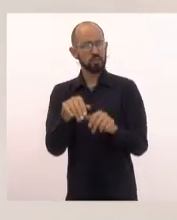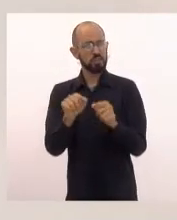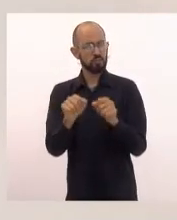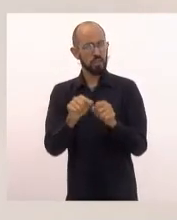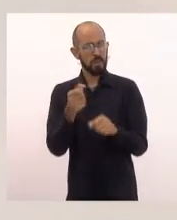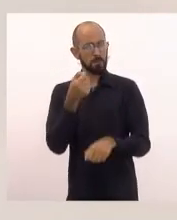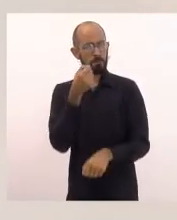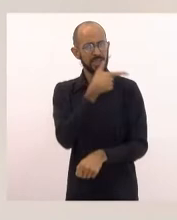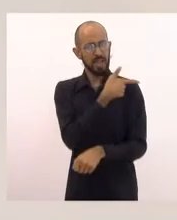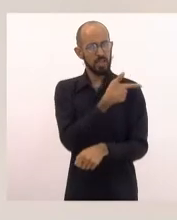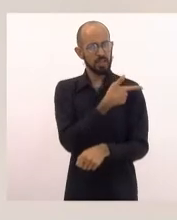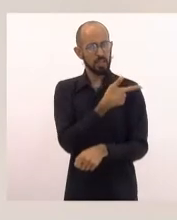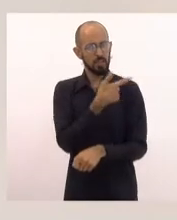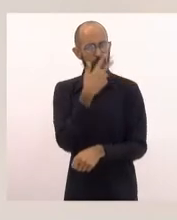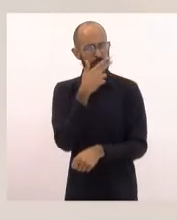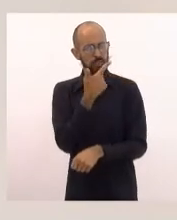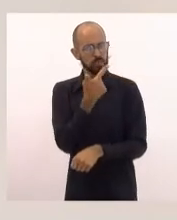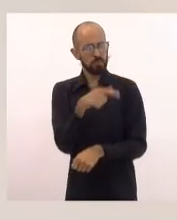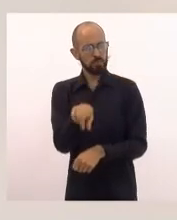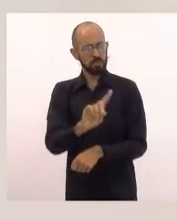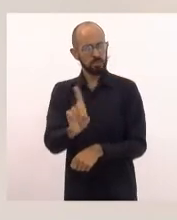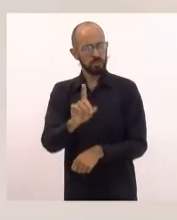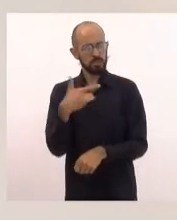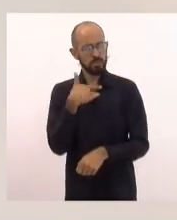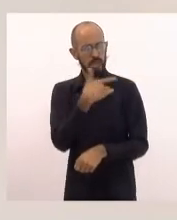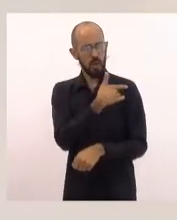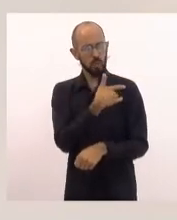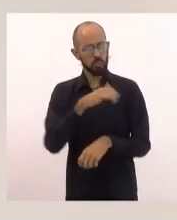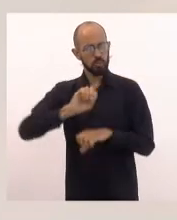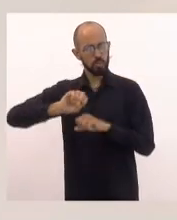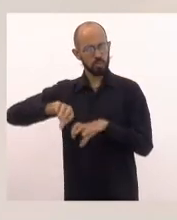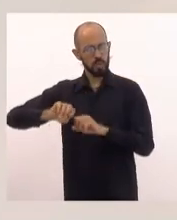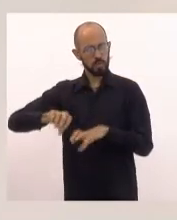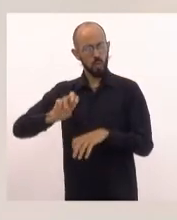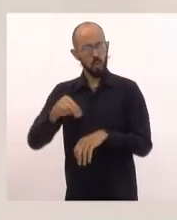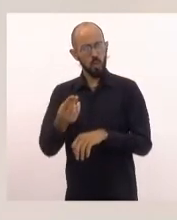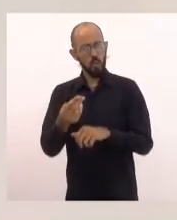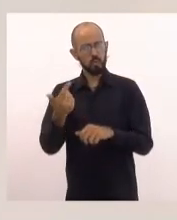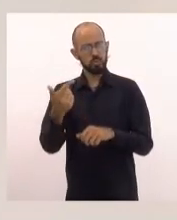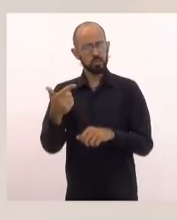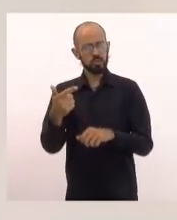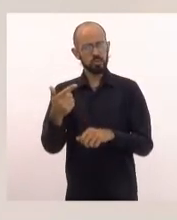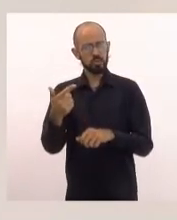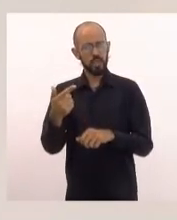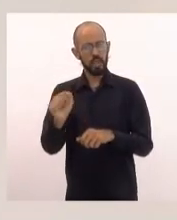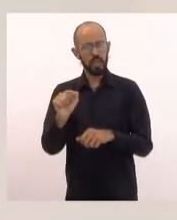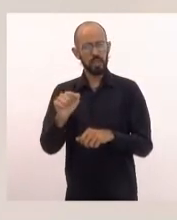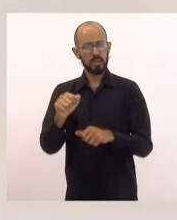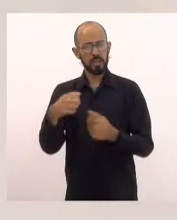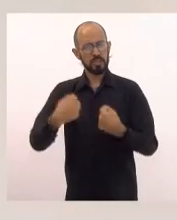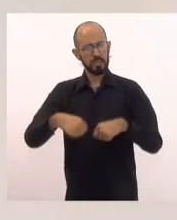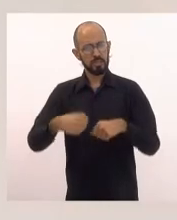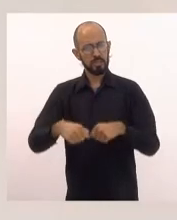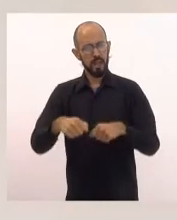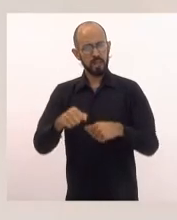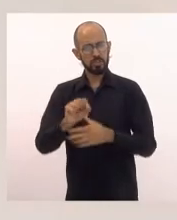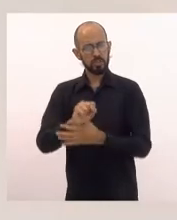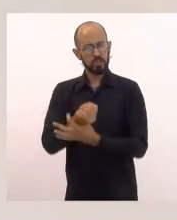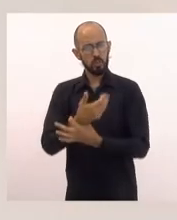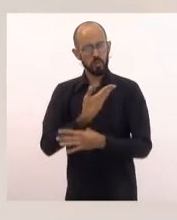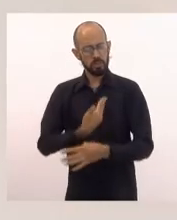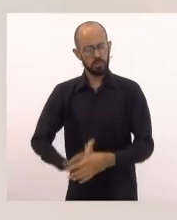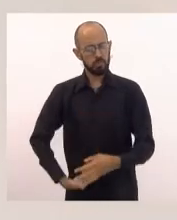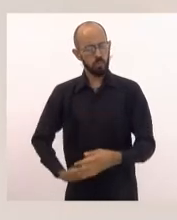de saúde, como se não precisasse de educação, como se não dependesse da segurança pública para circular na cidade.